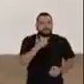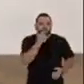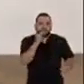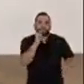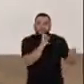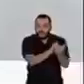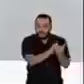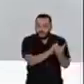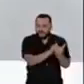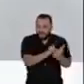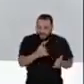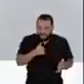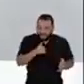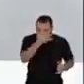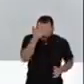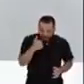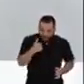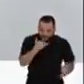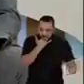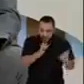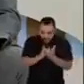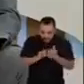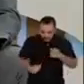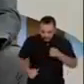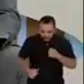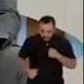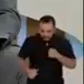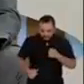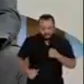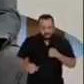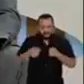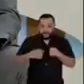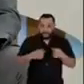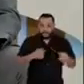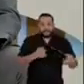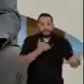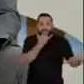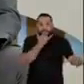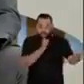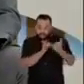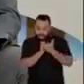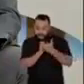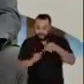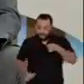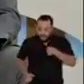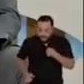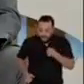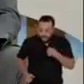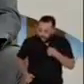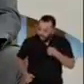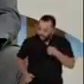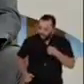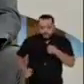ser perdoado mais o que perdoar é o que eu penso ser perdoado é uma experiência que